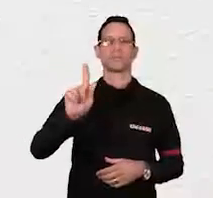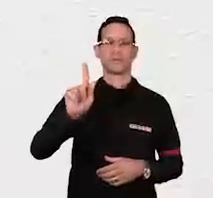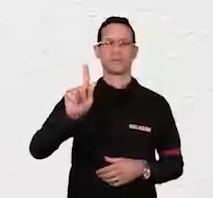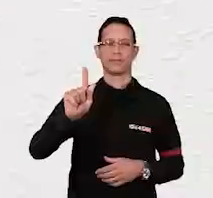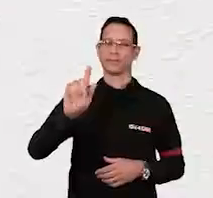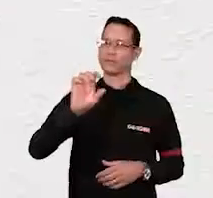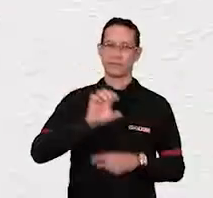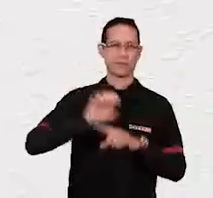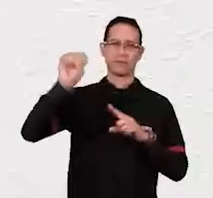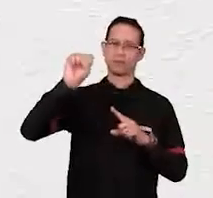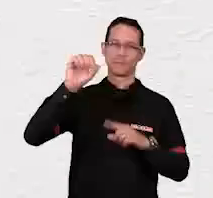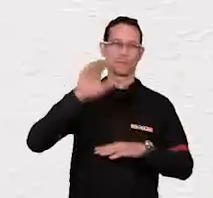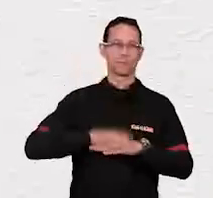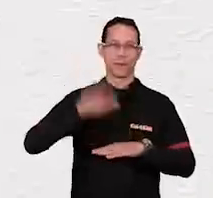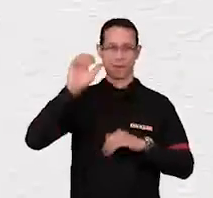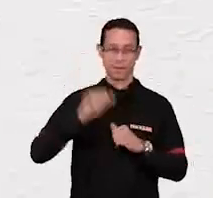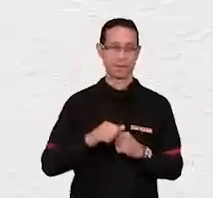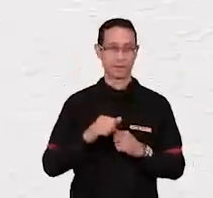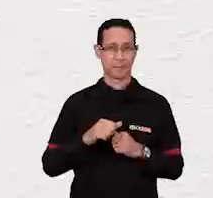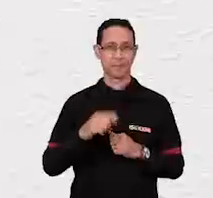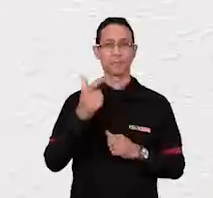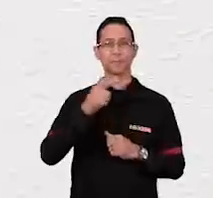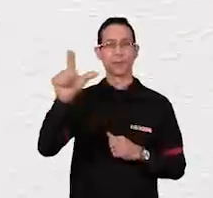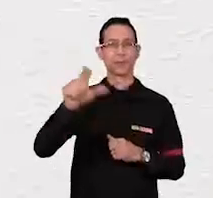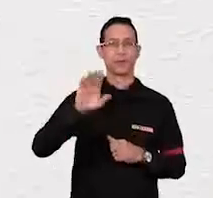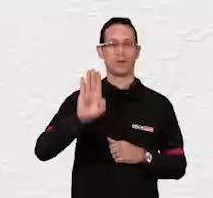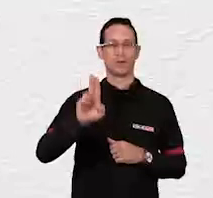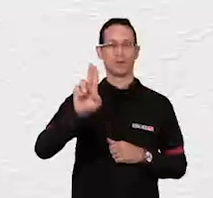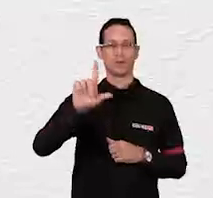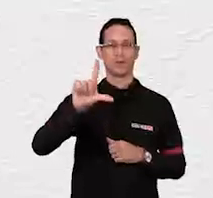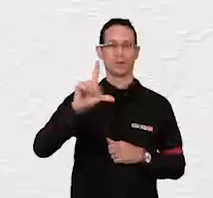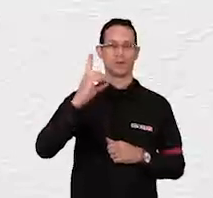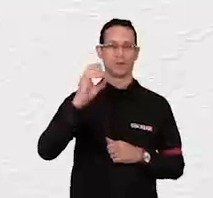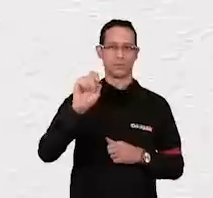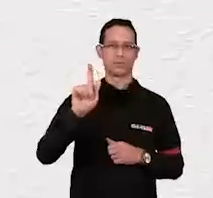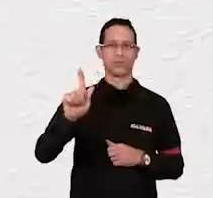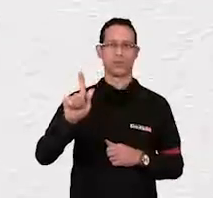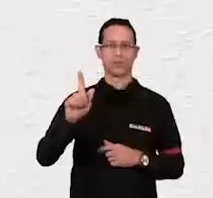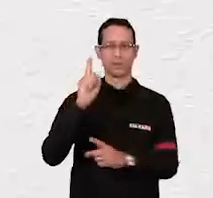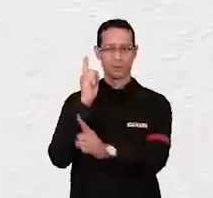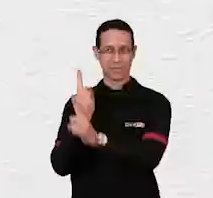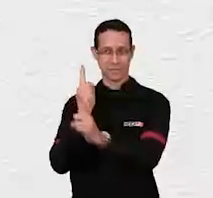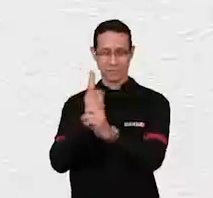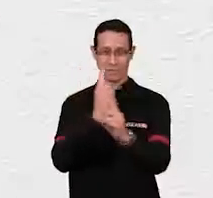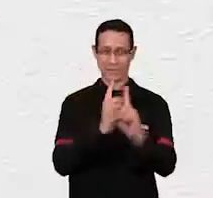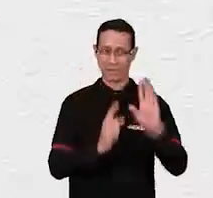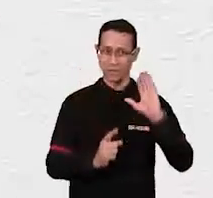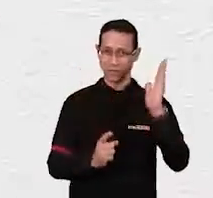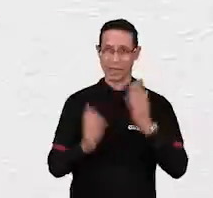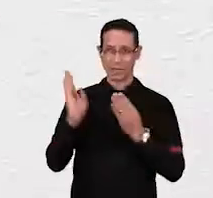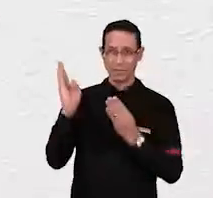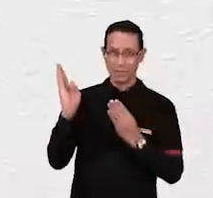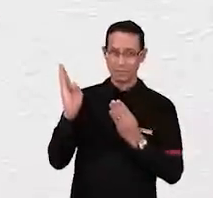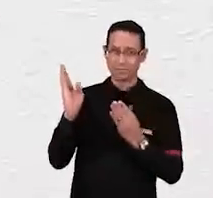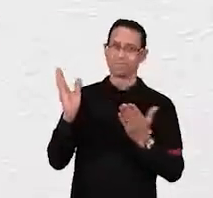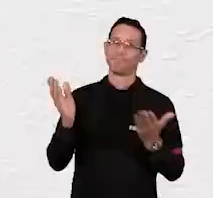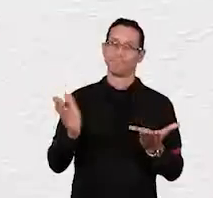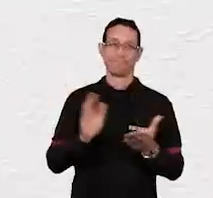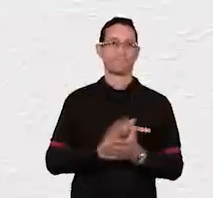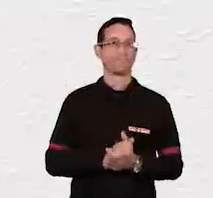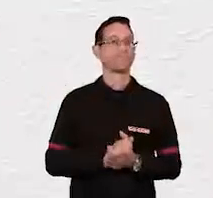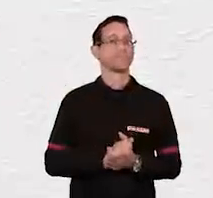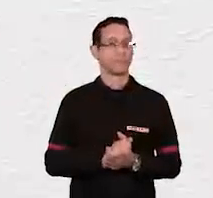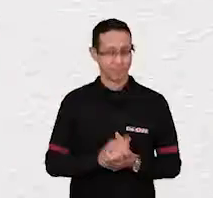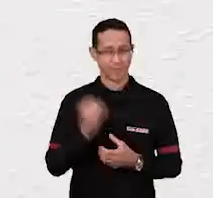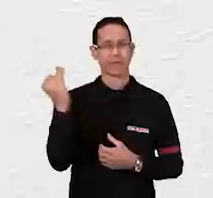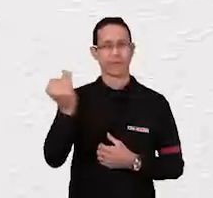grandes campeões, junto com os bulldogs. Então, assim, eu quando me deparo com uma situação dessa, é